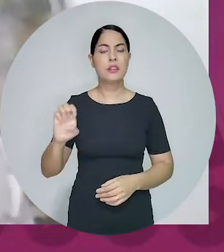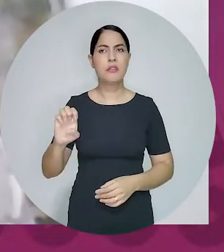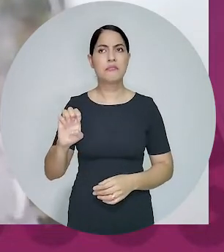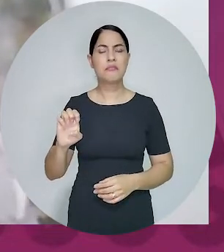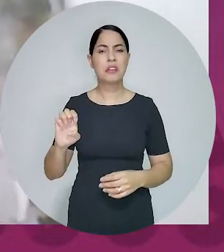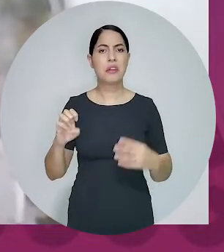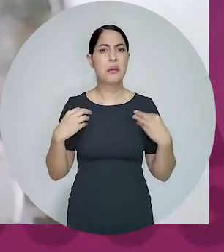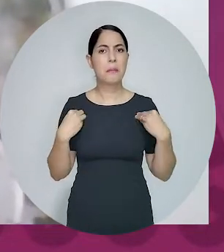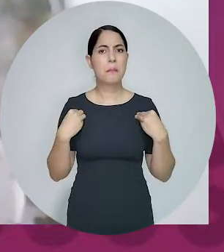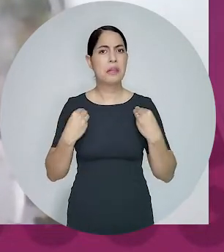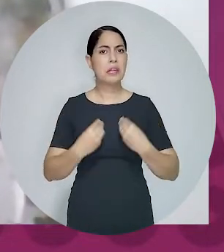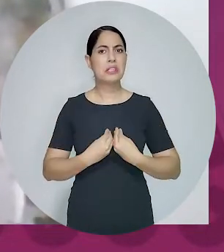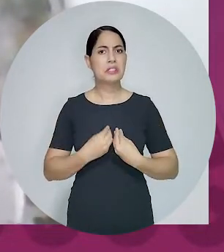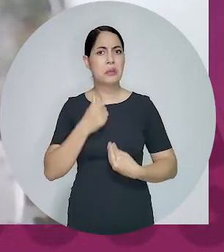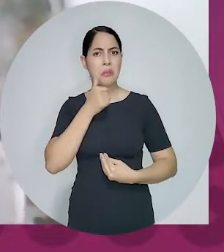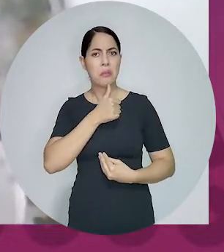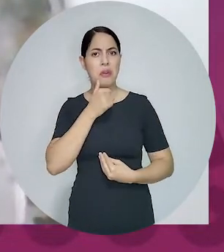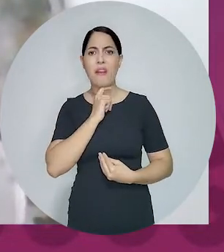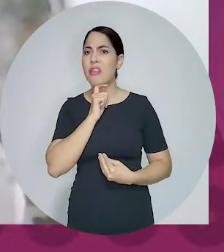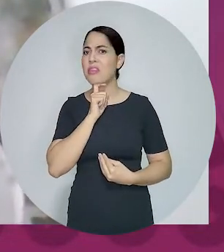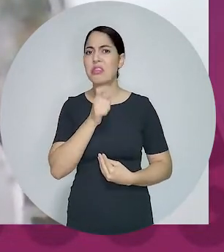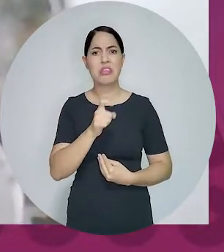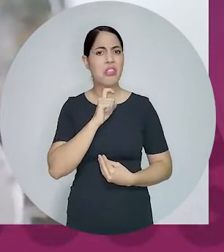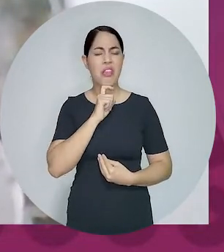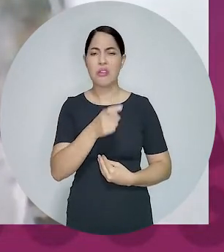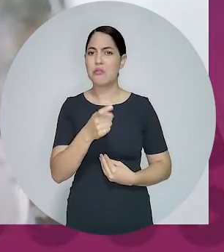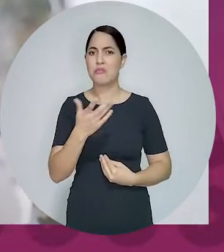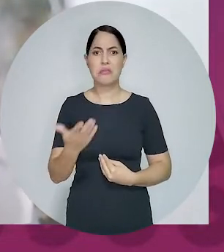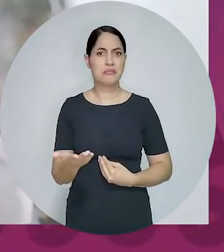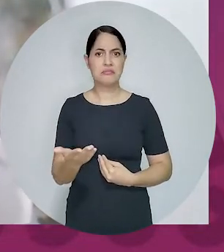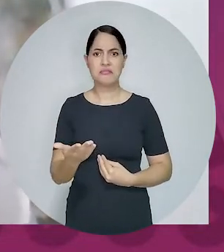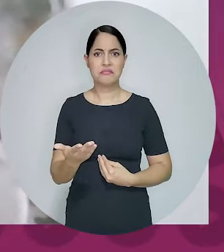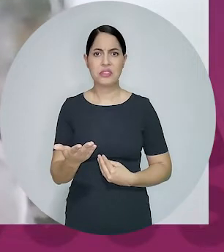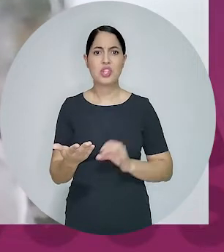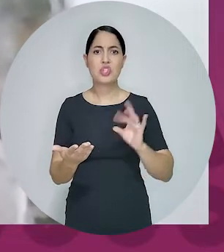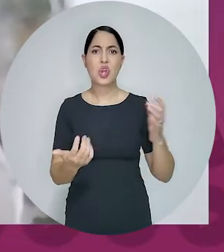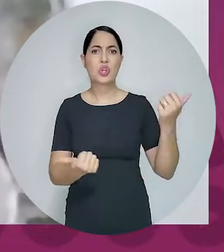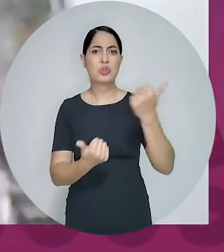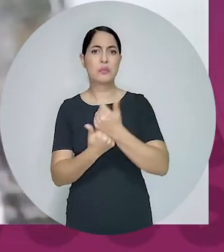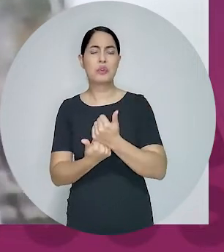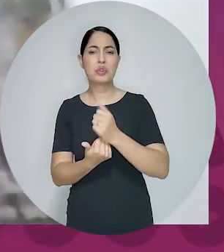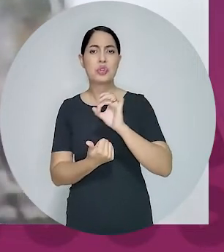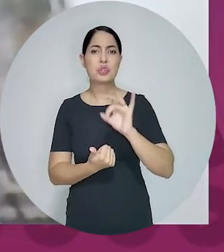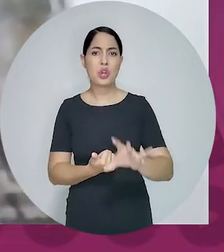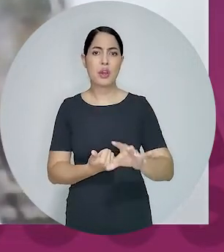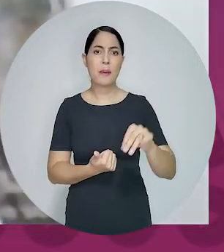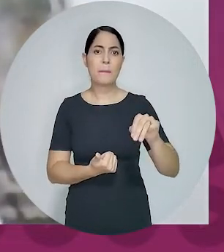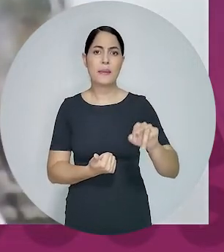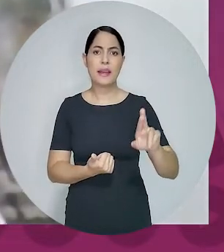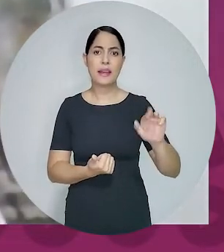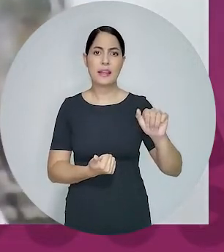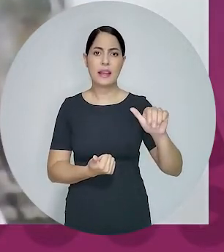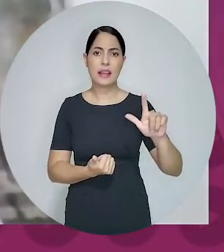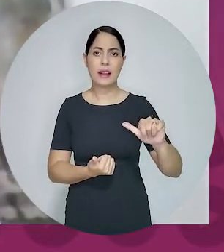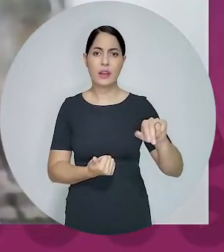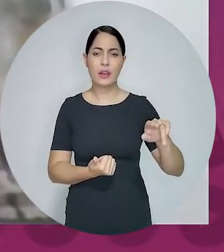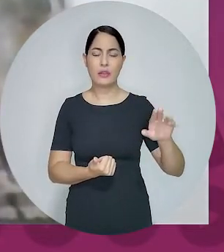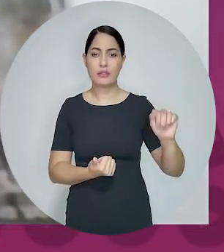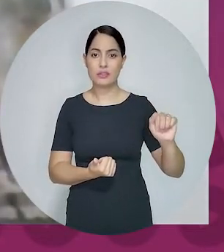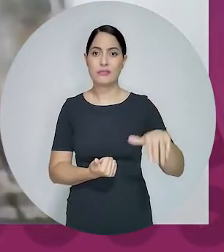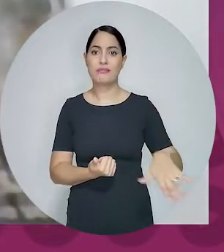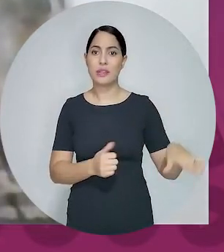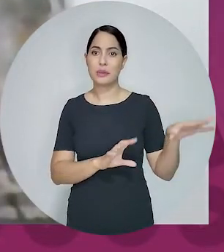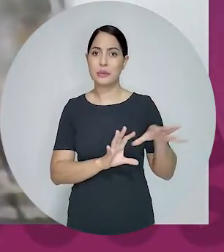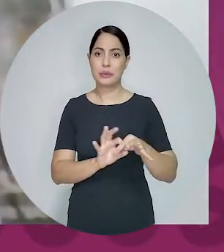temos, hoje, nenhuma ministra como titular. Apenas uma como substituta a doutora Maria Cláudia